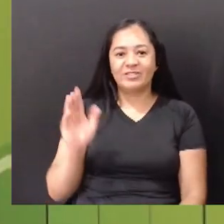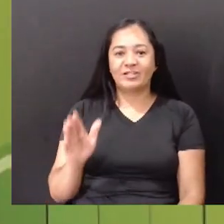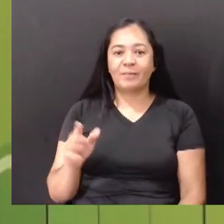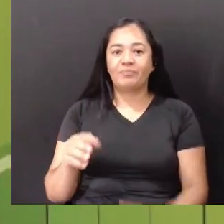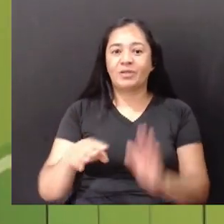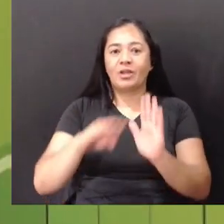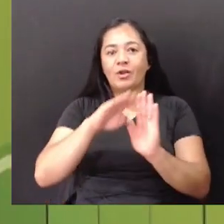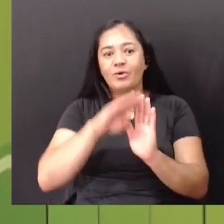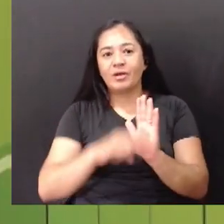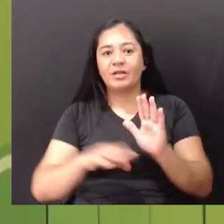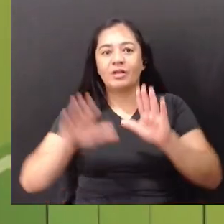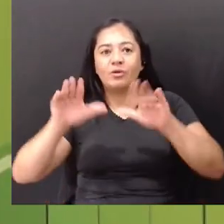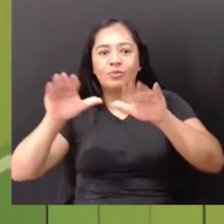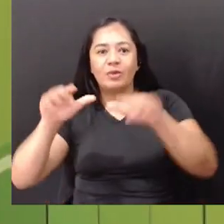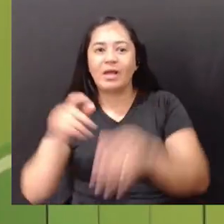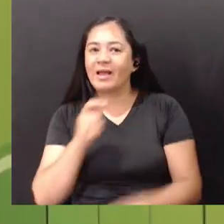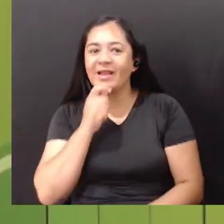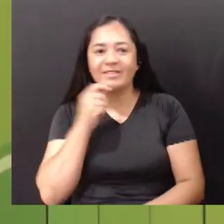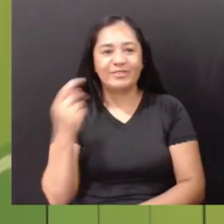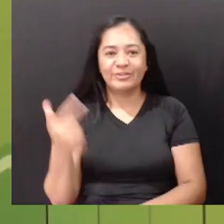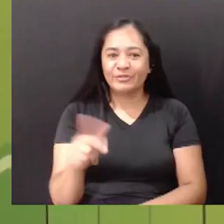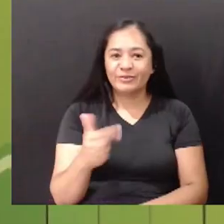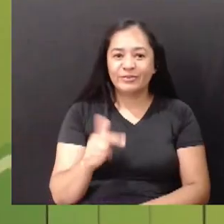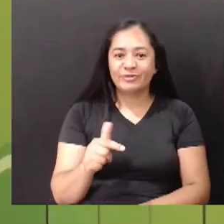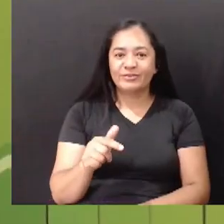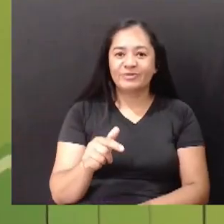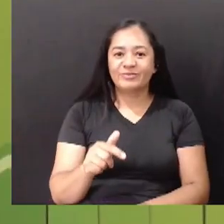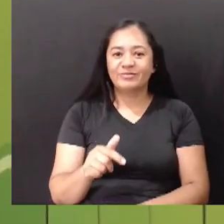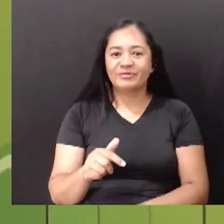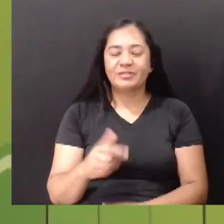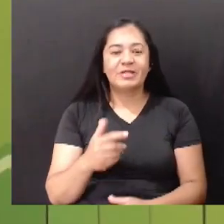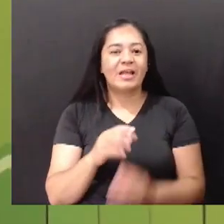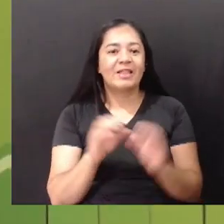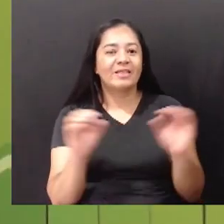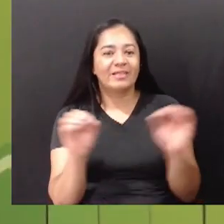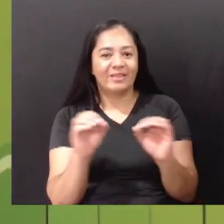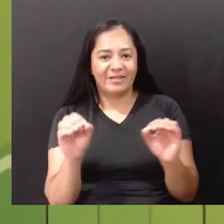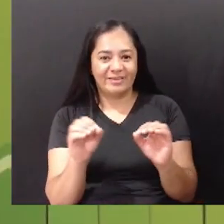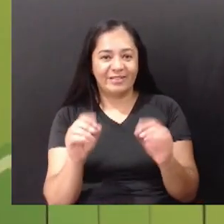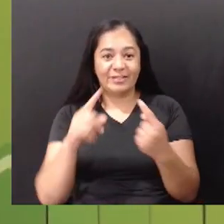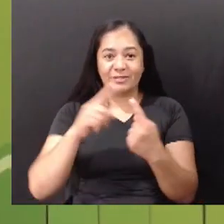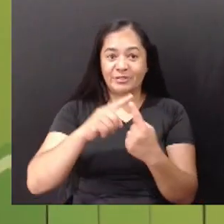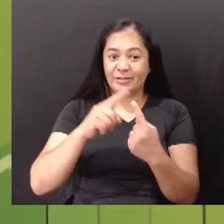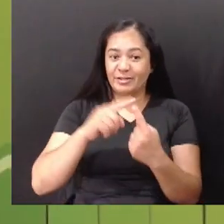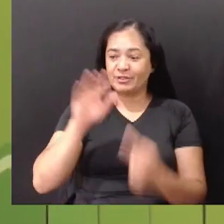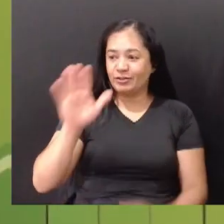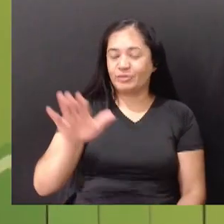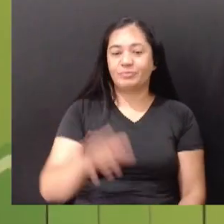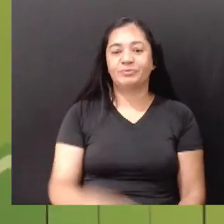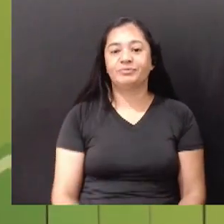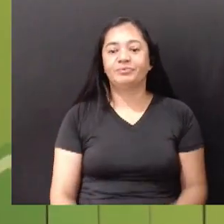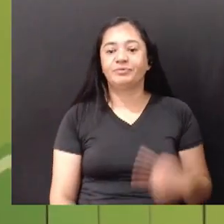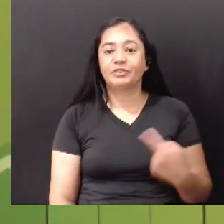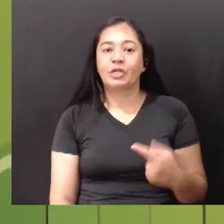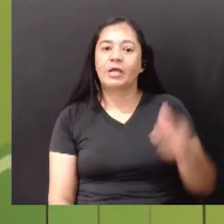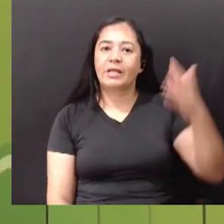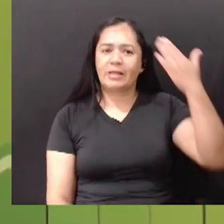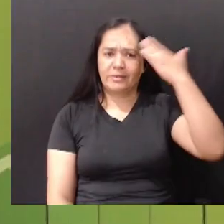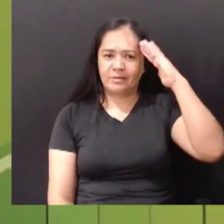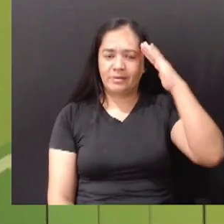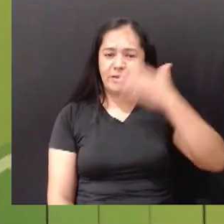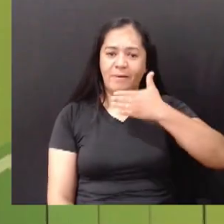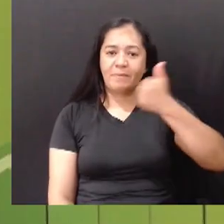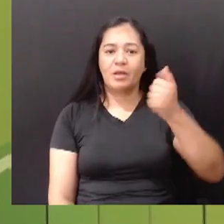local, já que na lista de aves ainda não constava por ali nenhum registro dessa espécie. E para